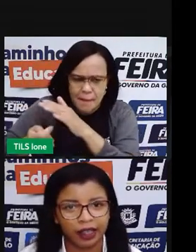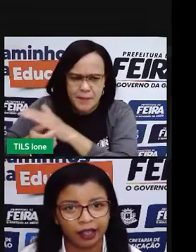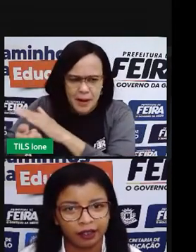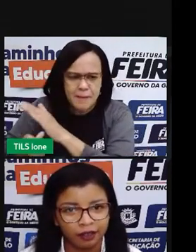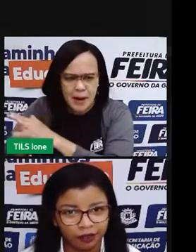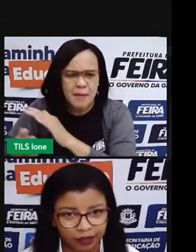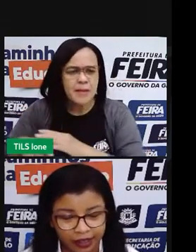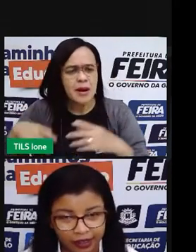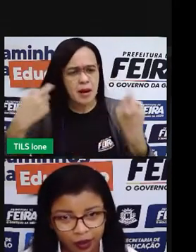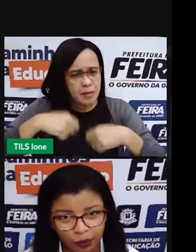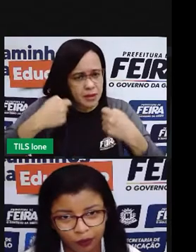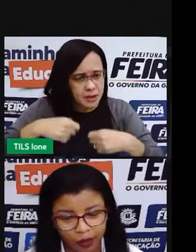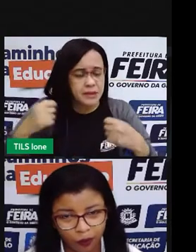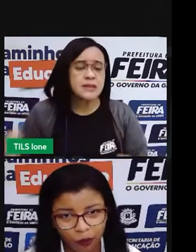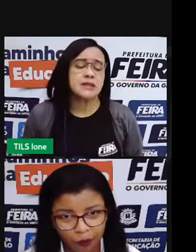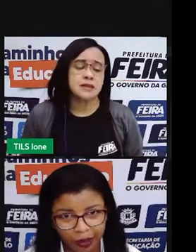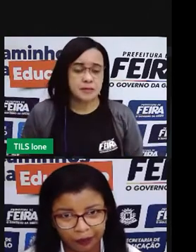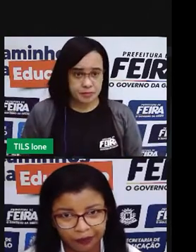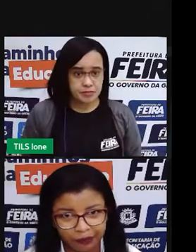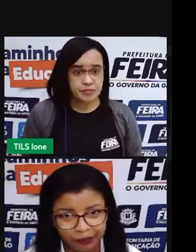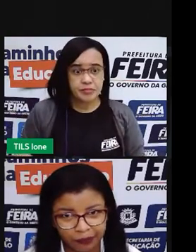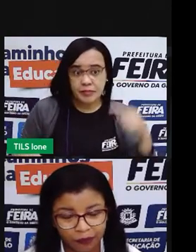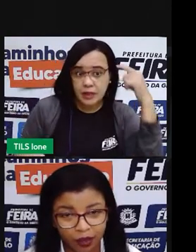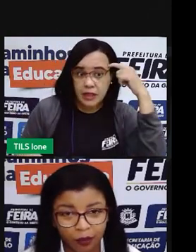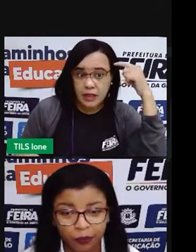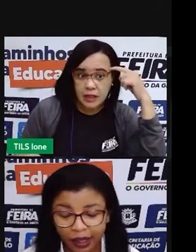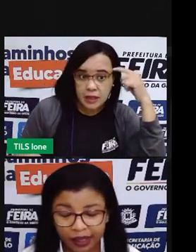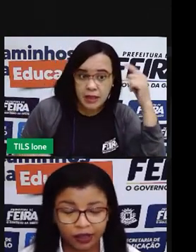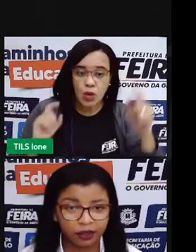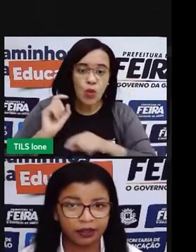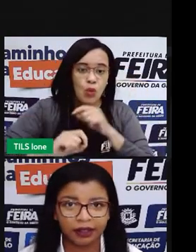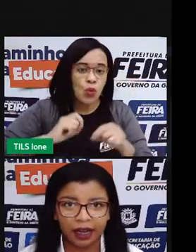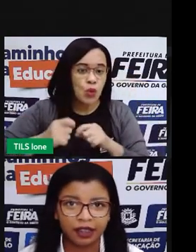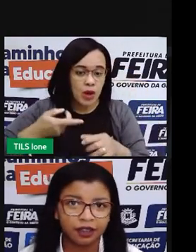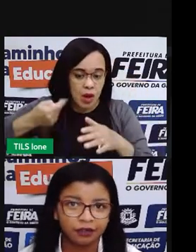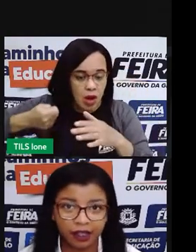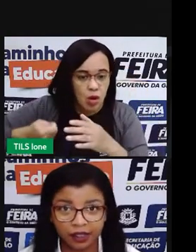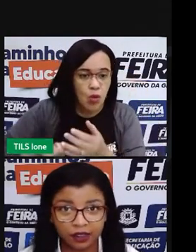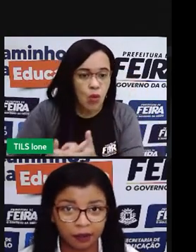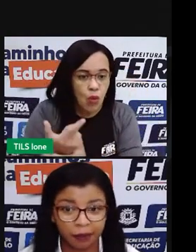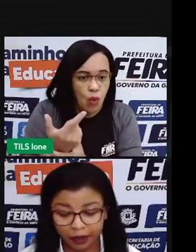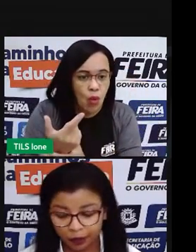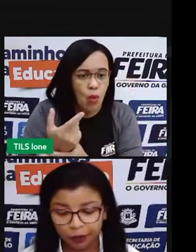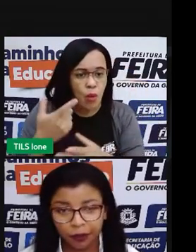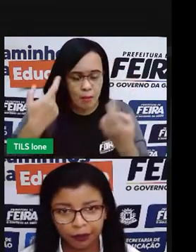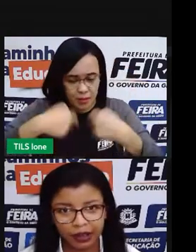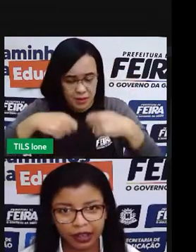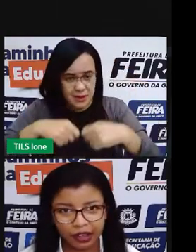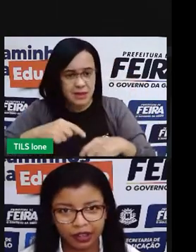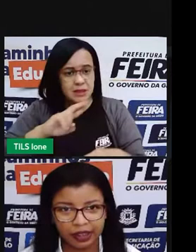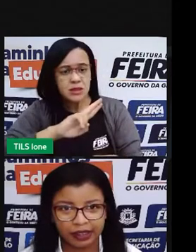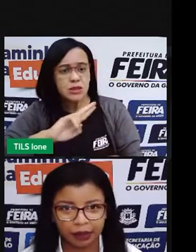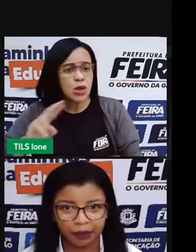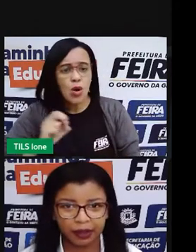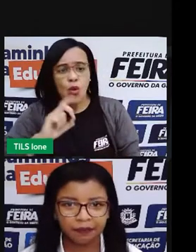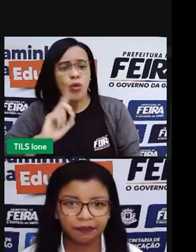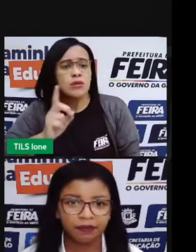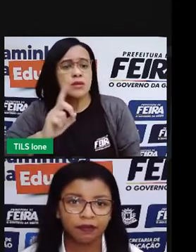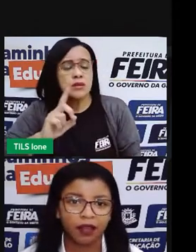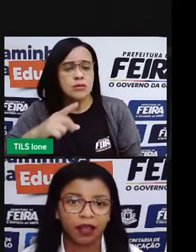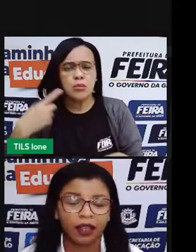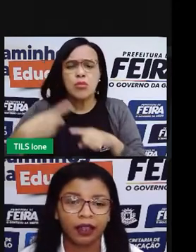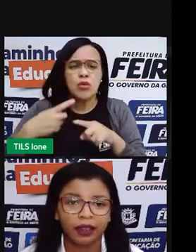de fazer uma compra? Porque isso traz diversos impactos no meio ambiente,